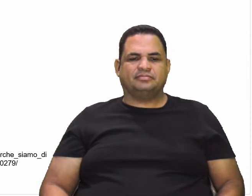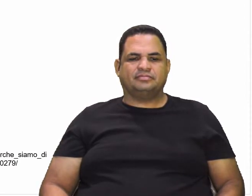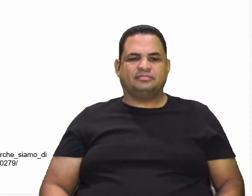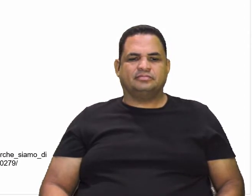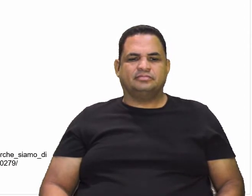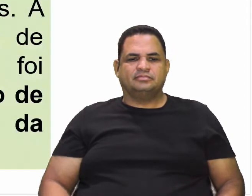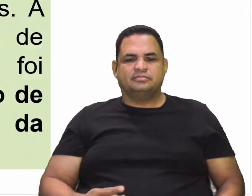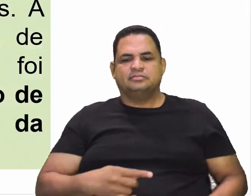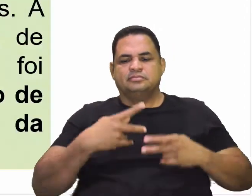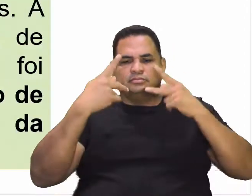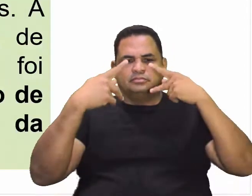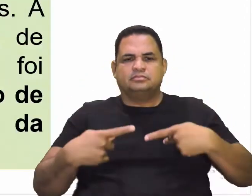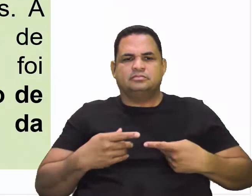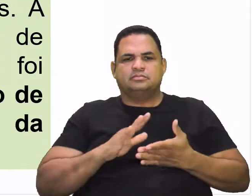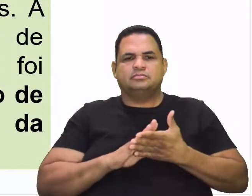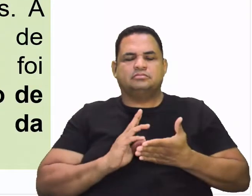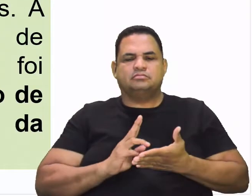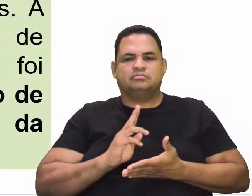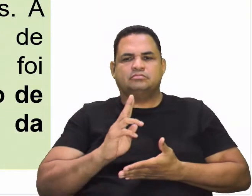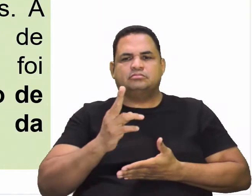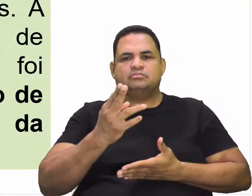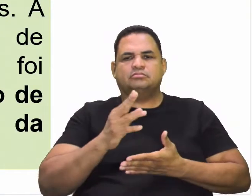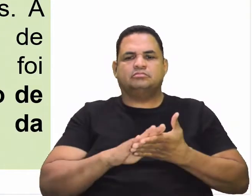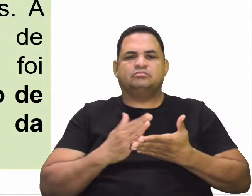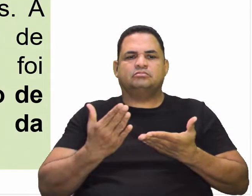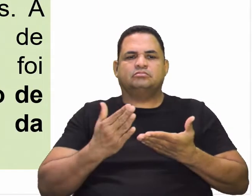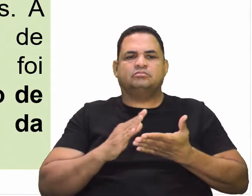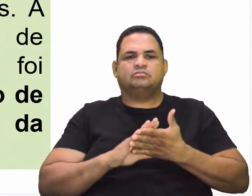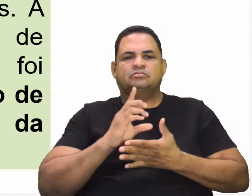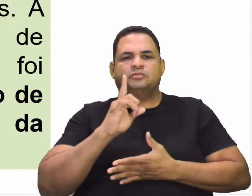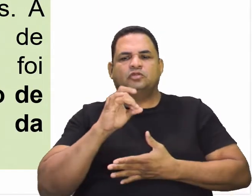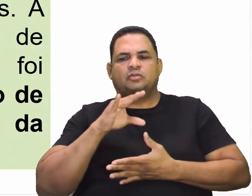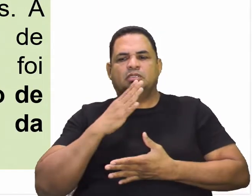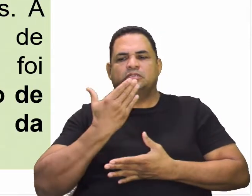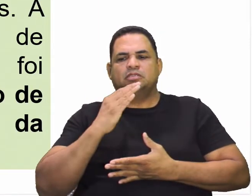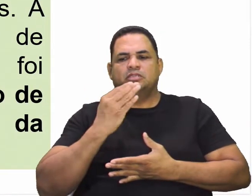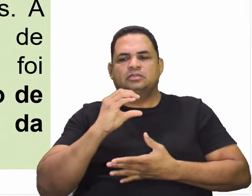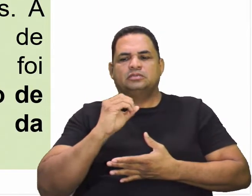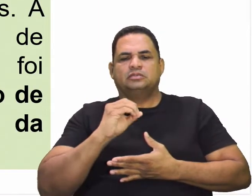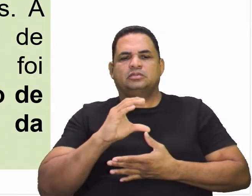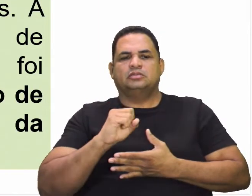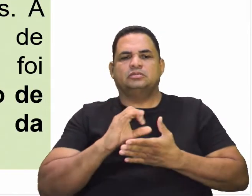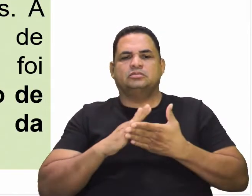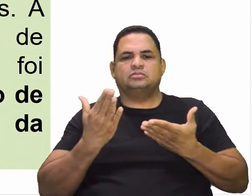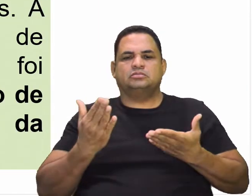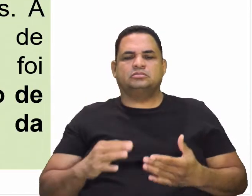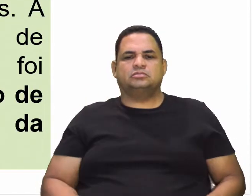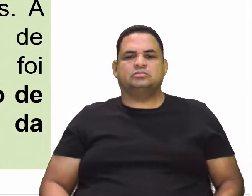E o ser humano, então, ele passou por um processo de domesticação.